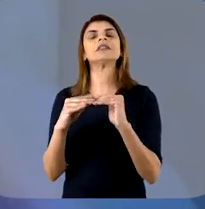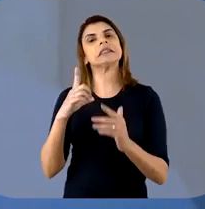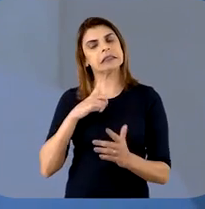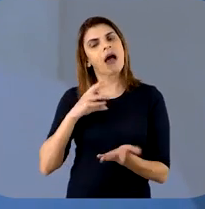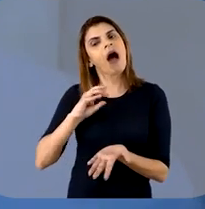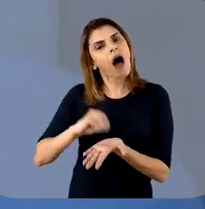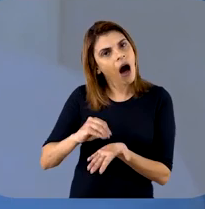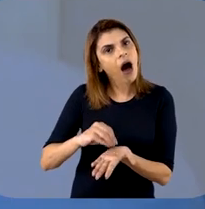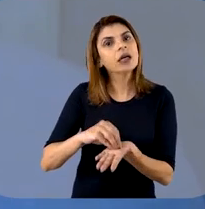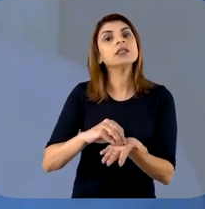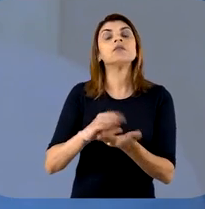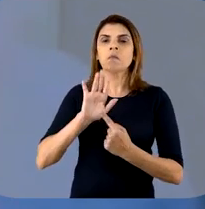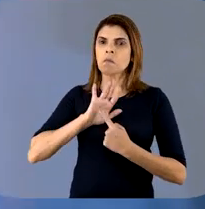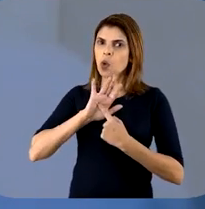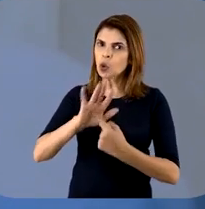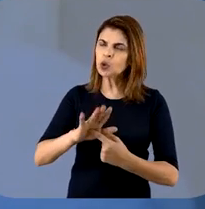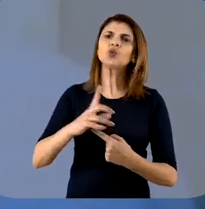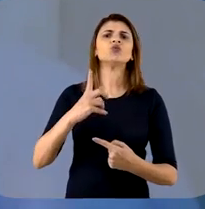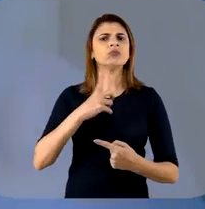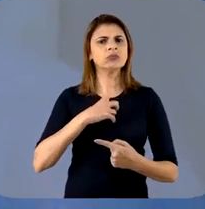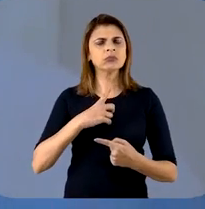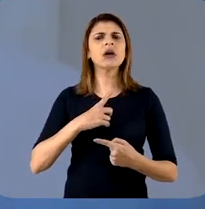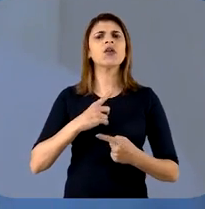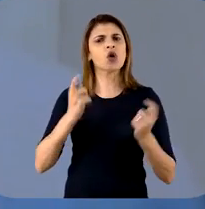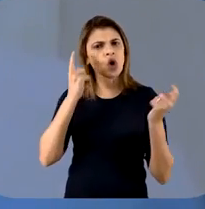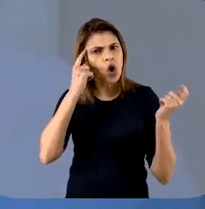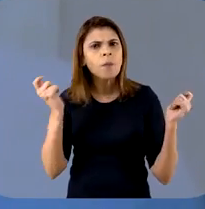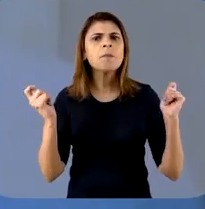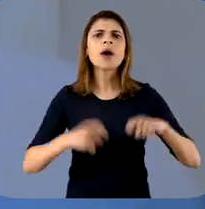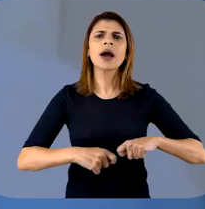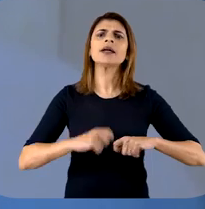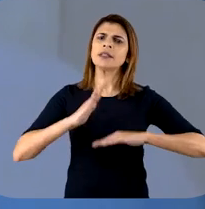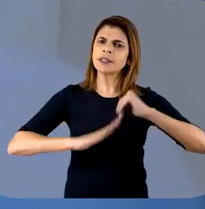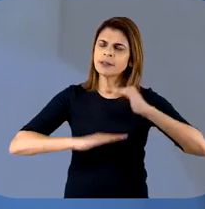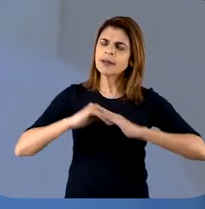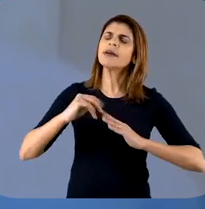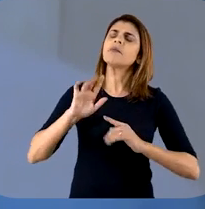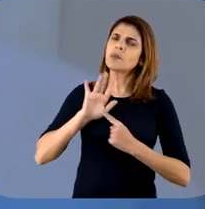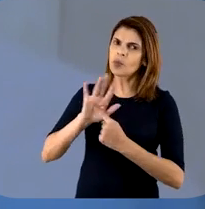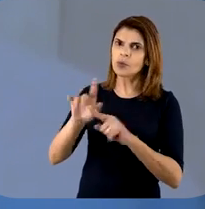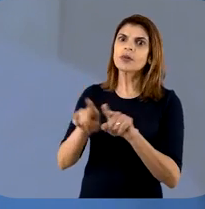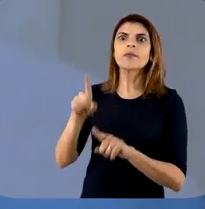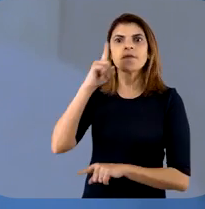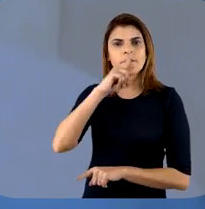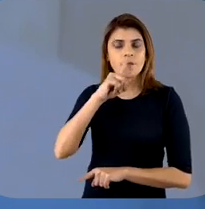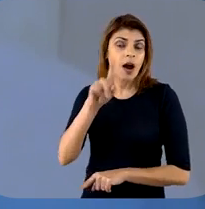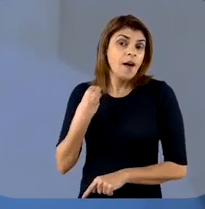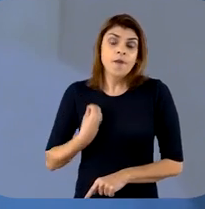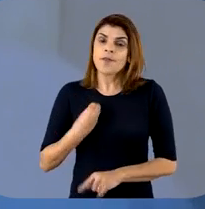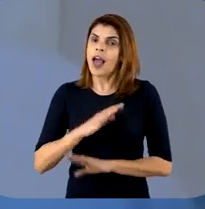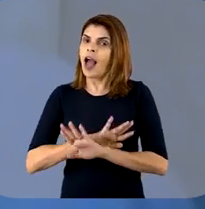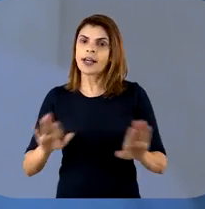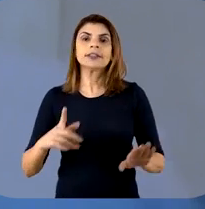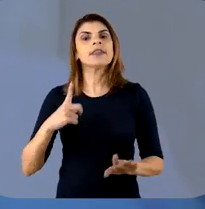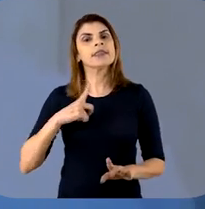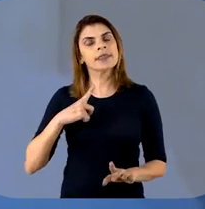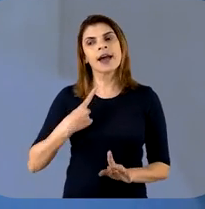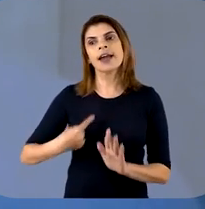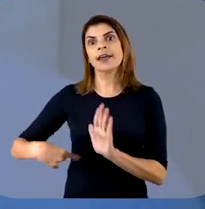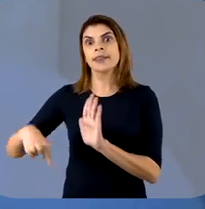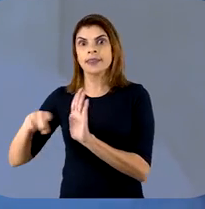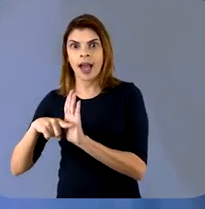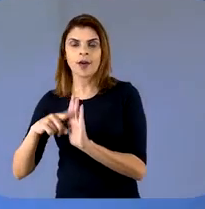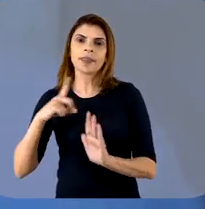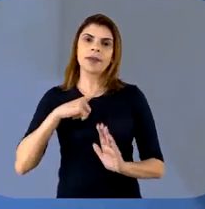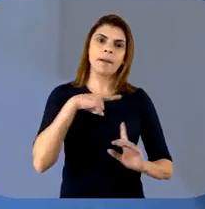ainda... Ou seja, ele mostrou a sua robustez e também mostrou as suas falhas. Assim é a vida, assim é quando...